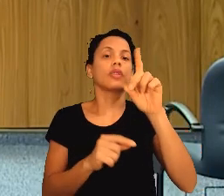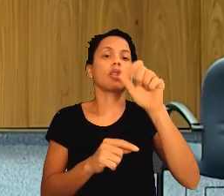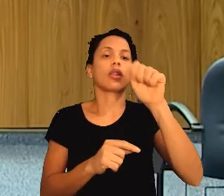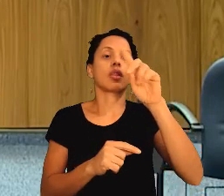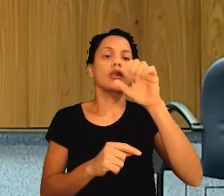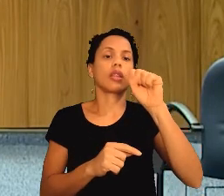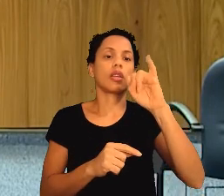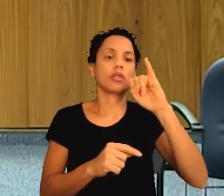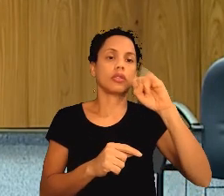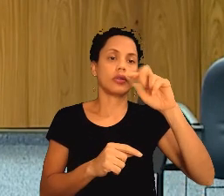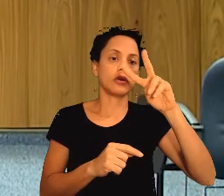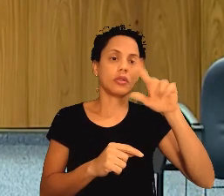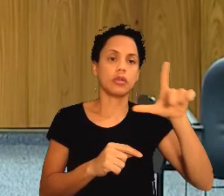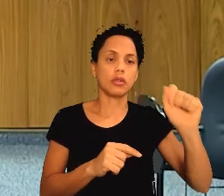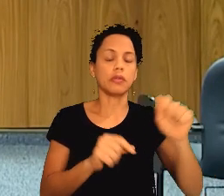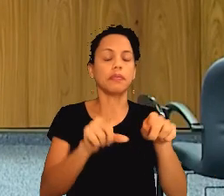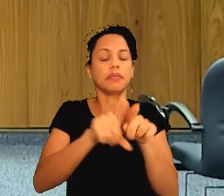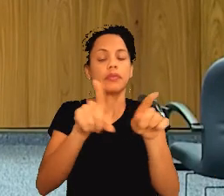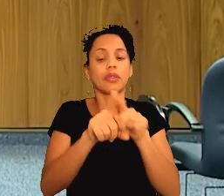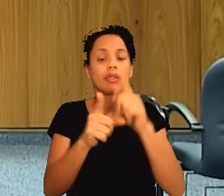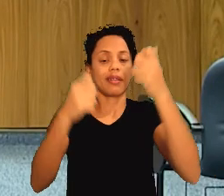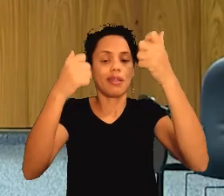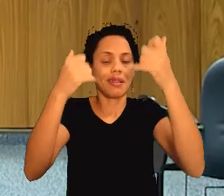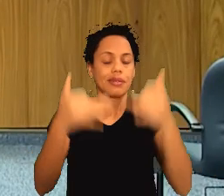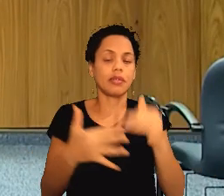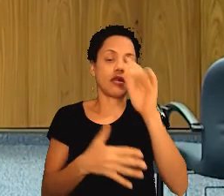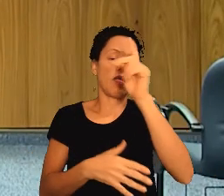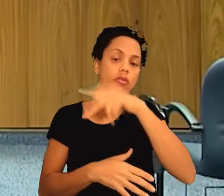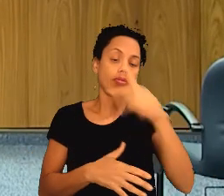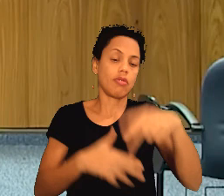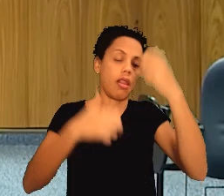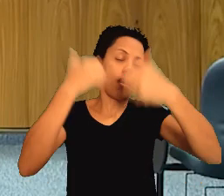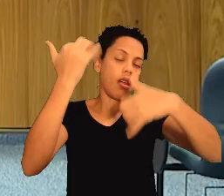20 minutos para dar tempo para a professora Manuela falar,